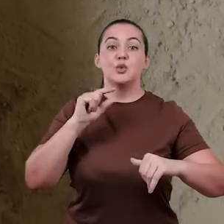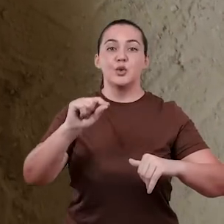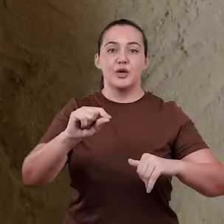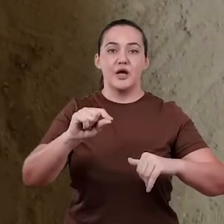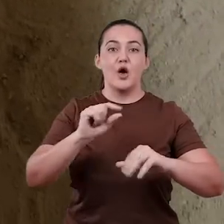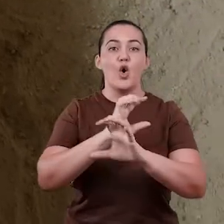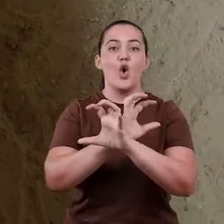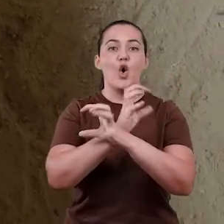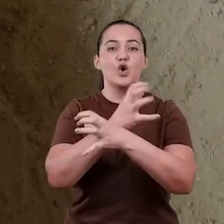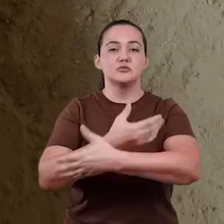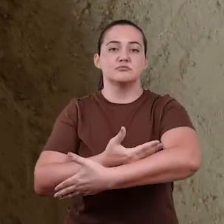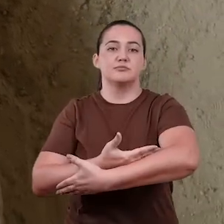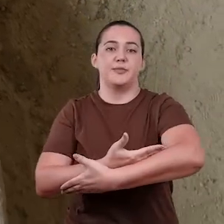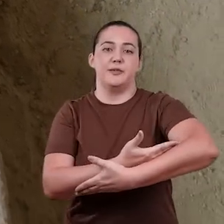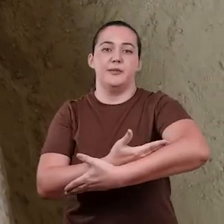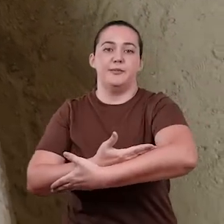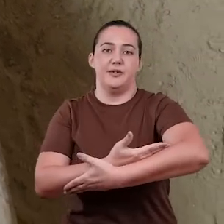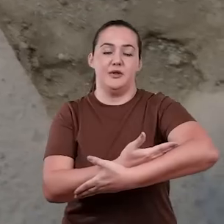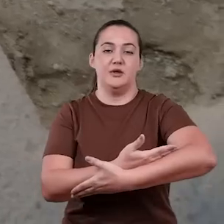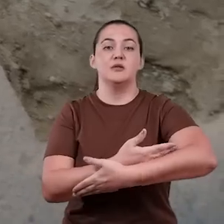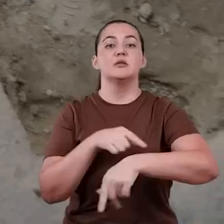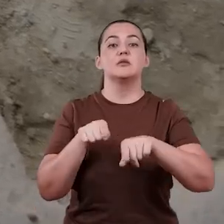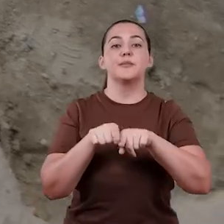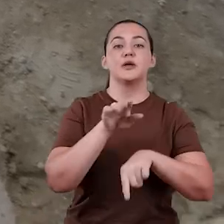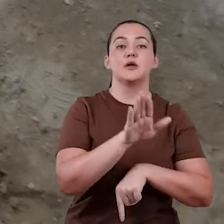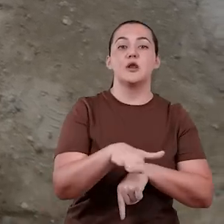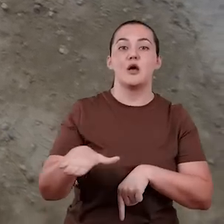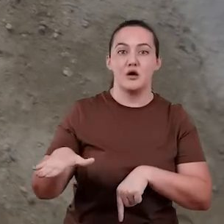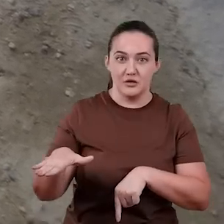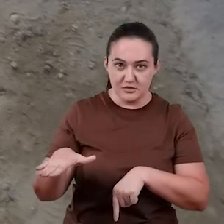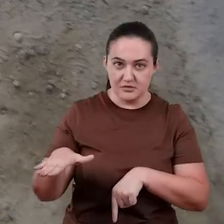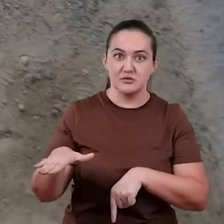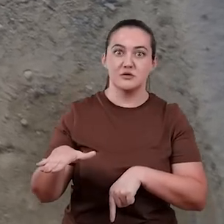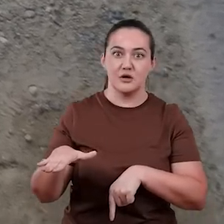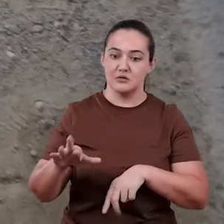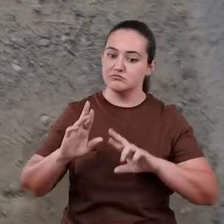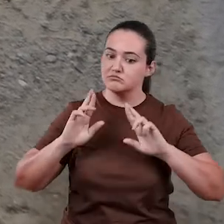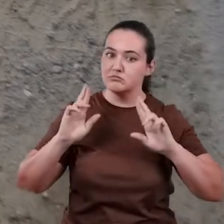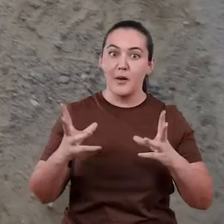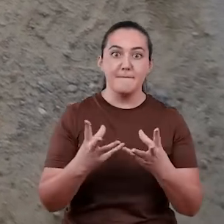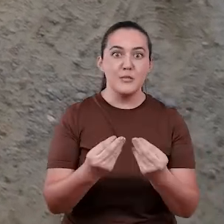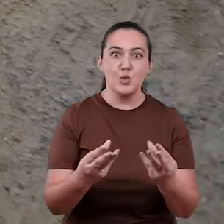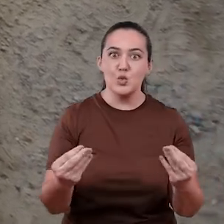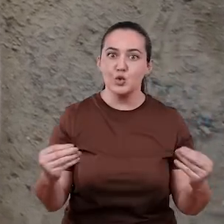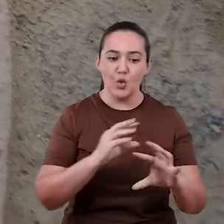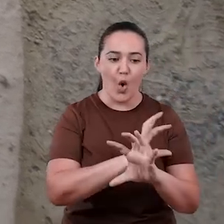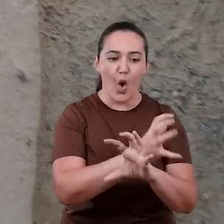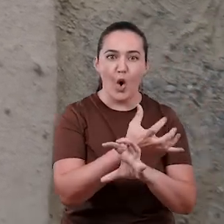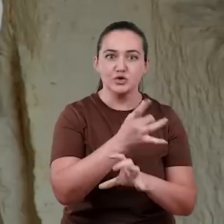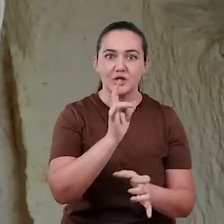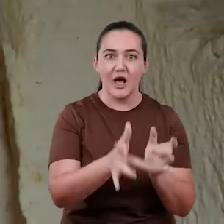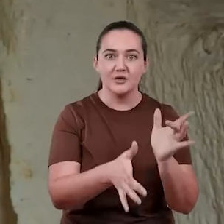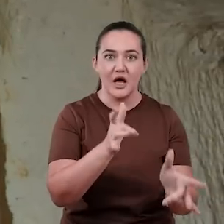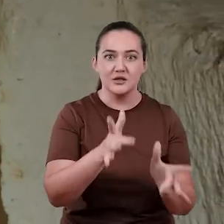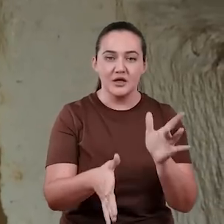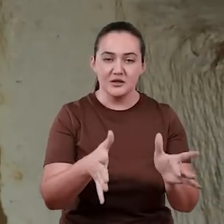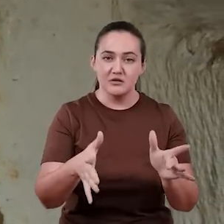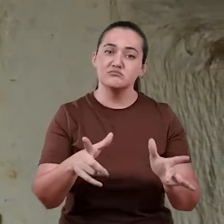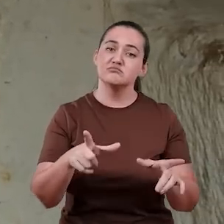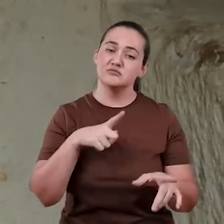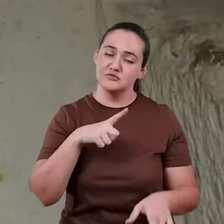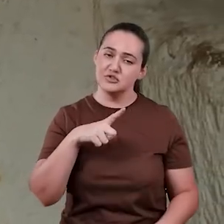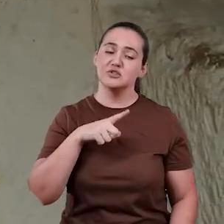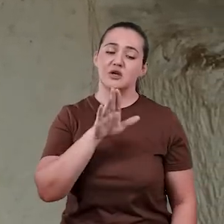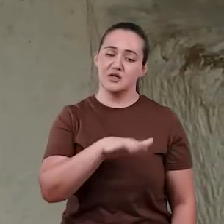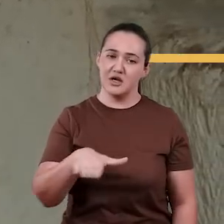de corpos de crianças, o que indica, de uma maneira até fora do que podia se esperar, que crianças